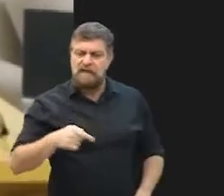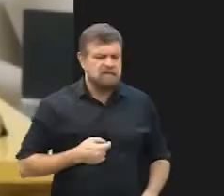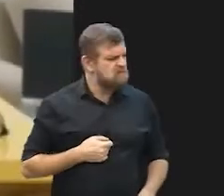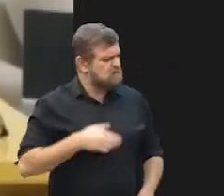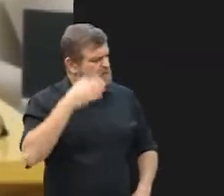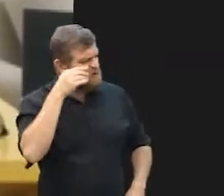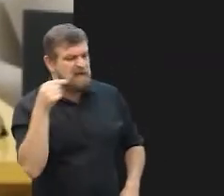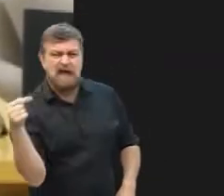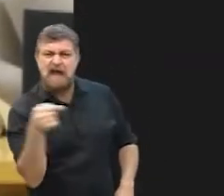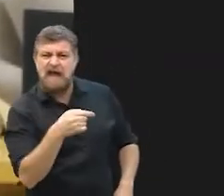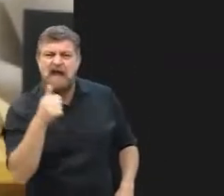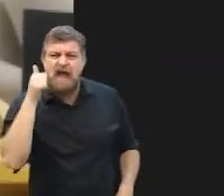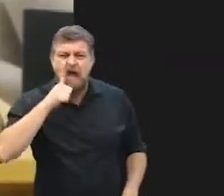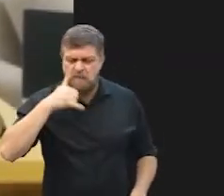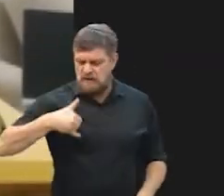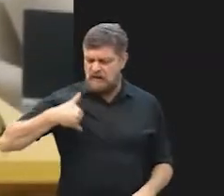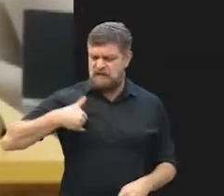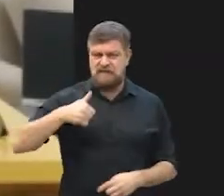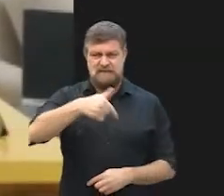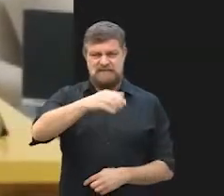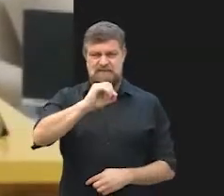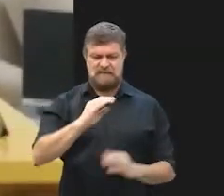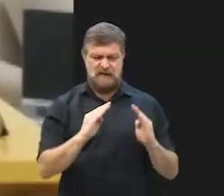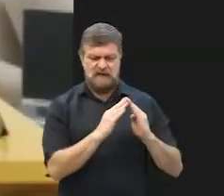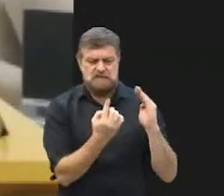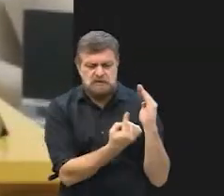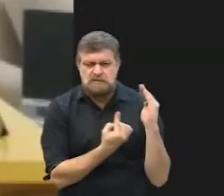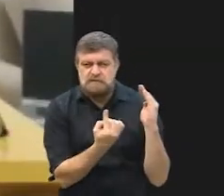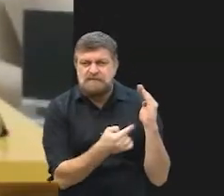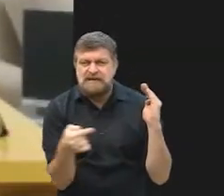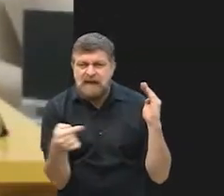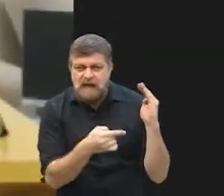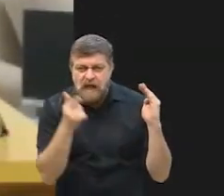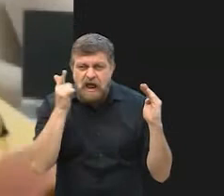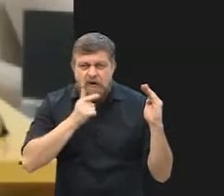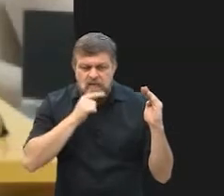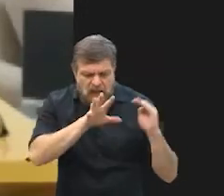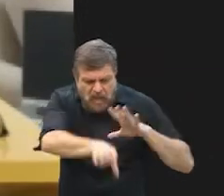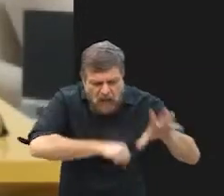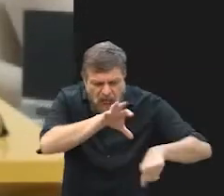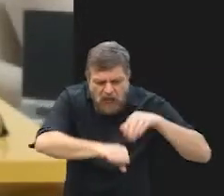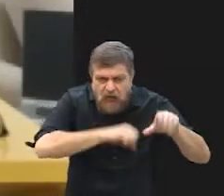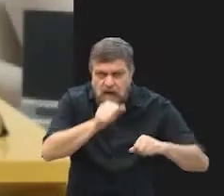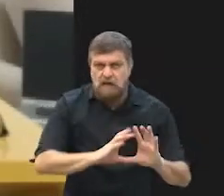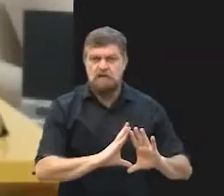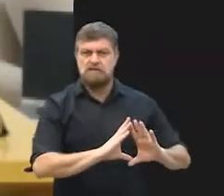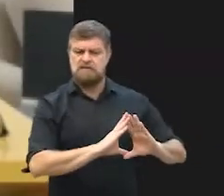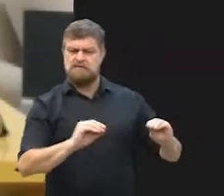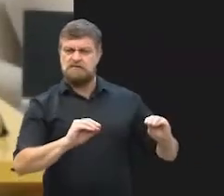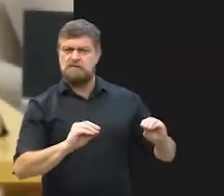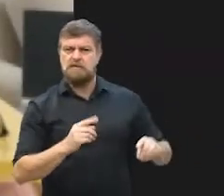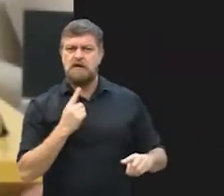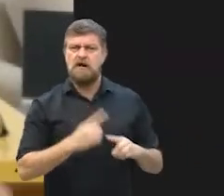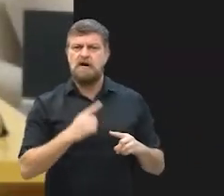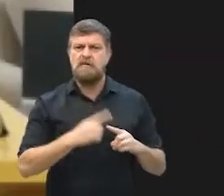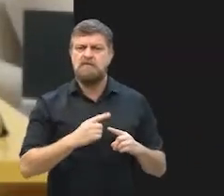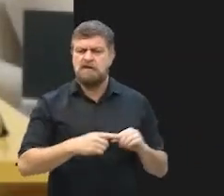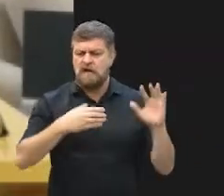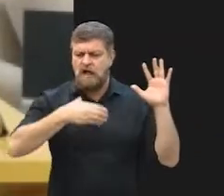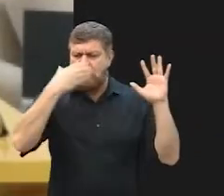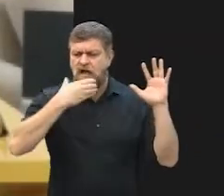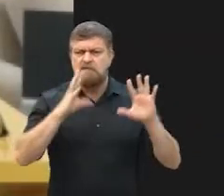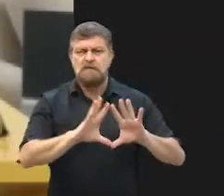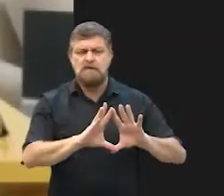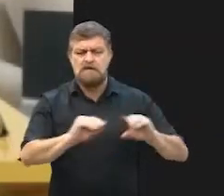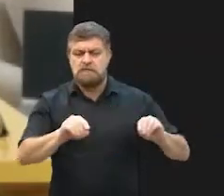uma senhora de 70 anos que mora sozinha consegue dar sumiço a essas frutas assim, e eles não sabem para onde que essas frutas vão, eles